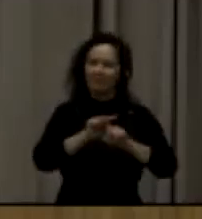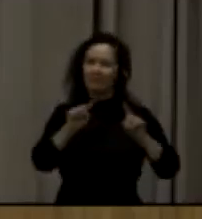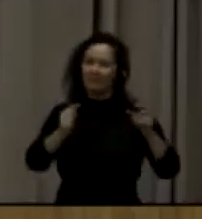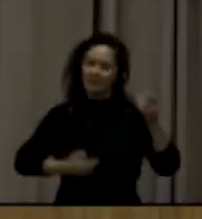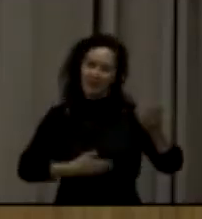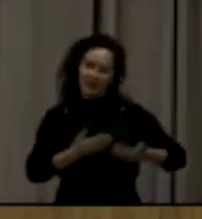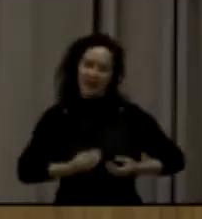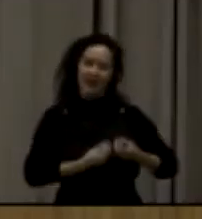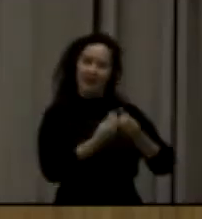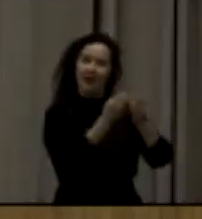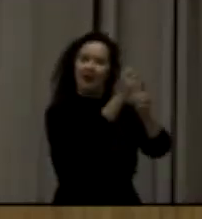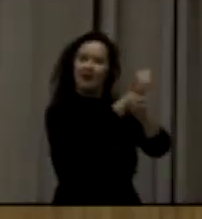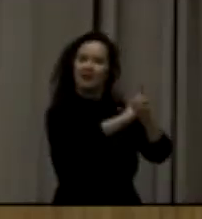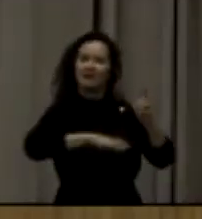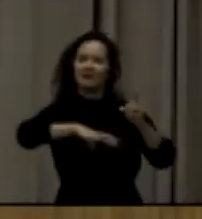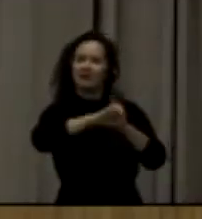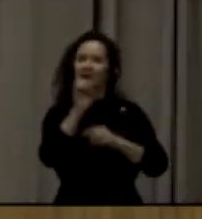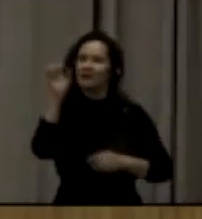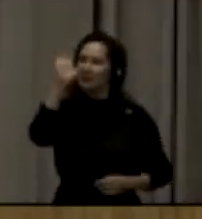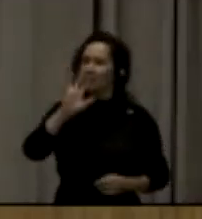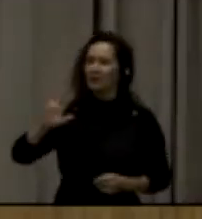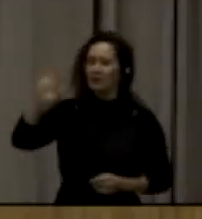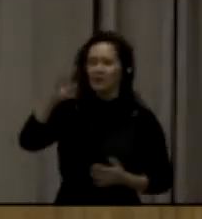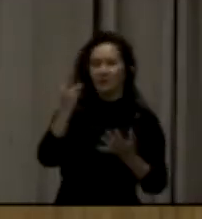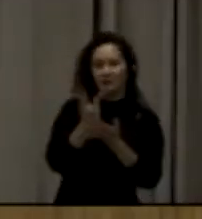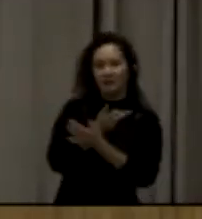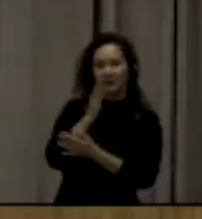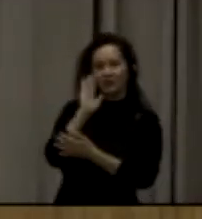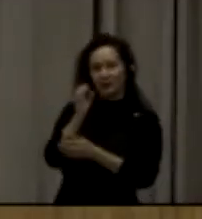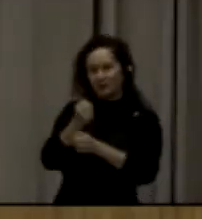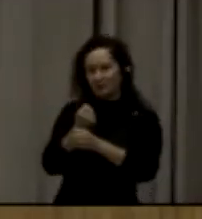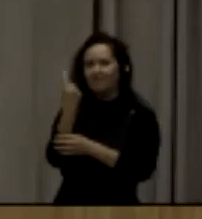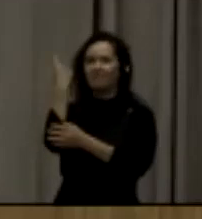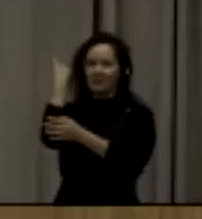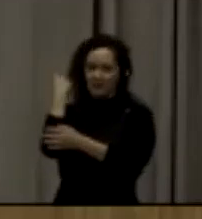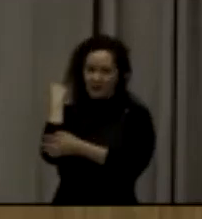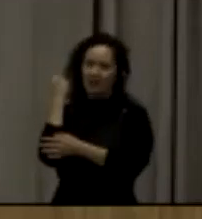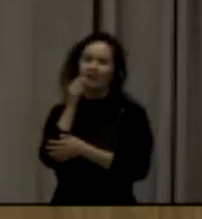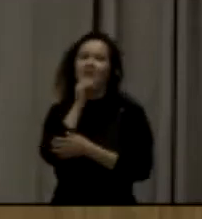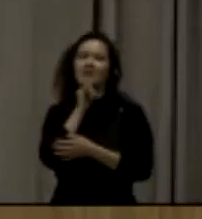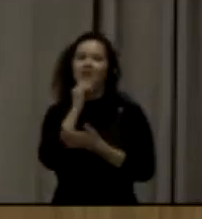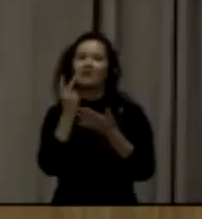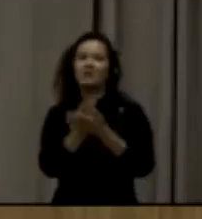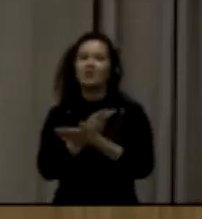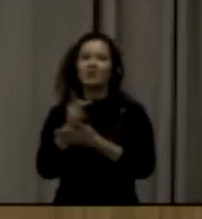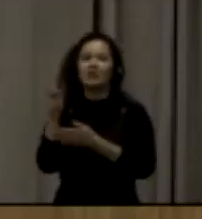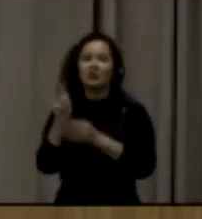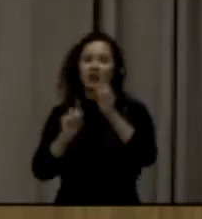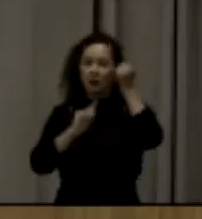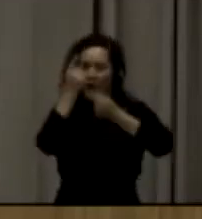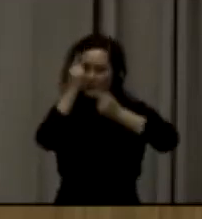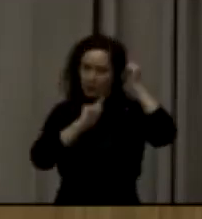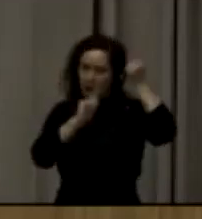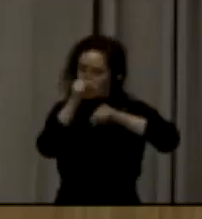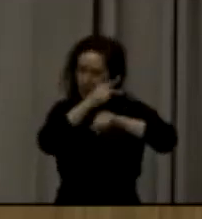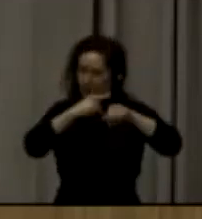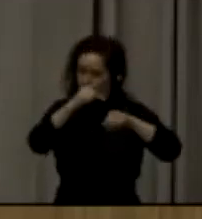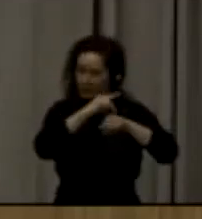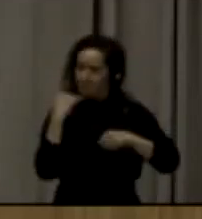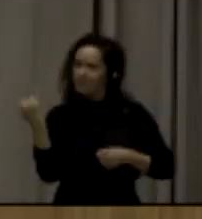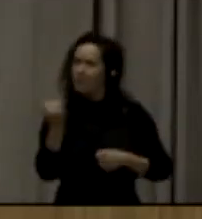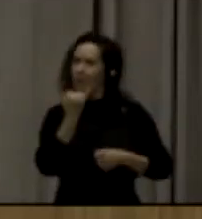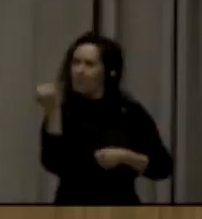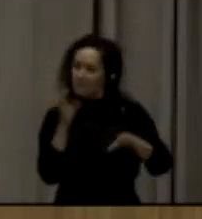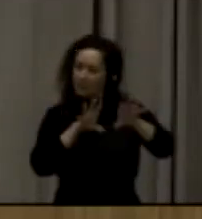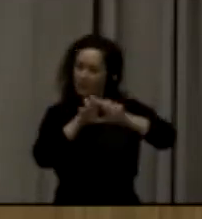para servir à sociedade. Isso era o que acontecia antes, como, por exemplo, no caso do Chile, de forma muito importante de